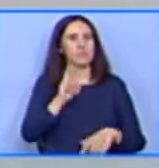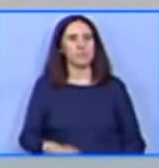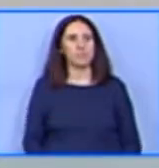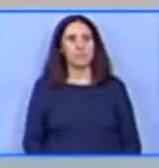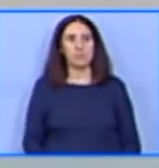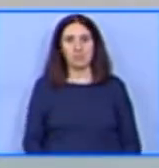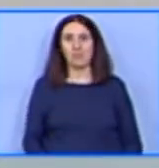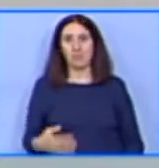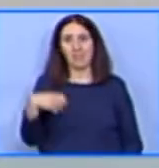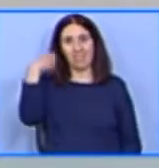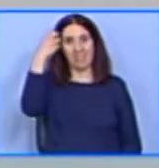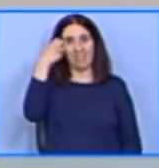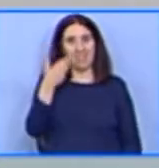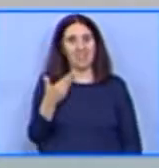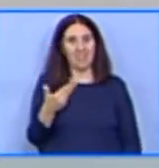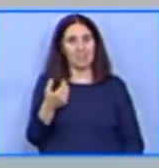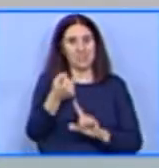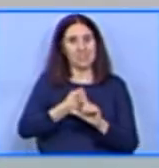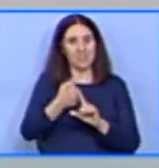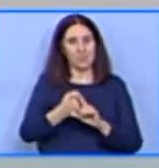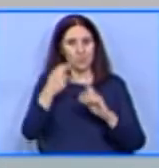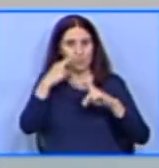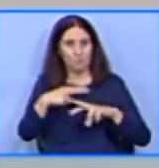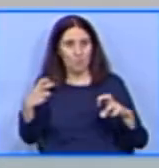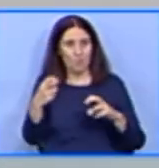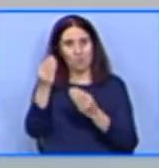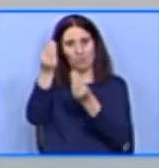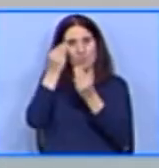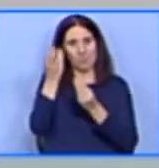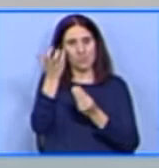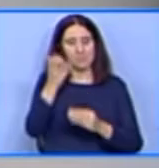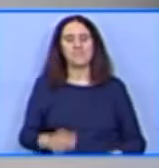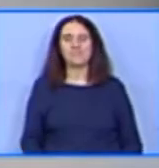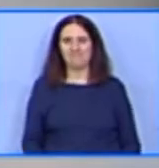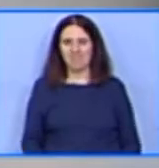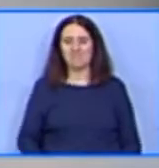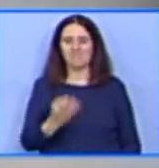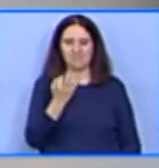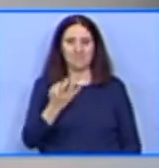descobrir prazer nestes desafios formativos e culturais. É encontrar